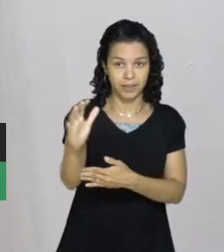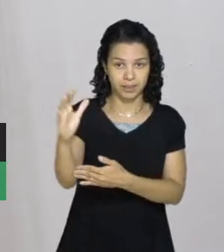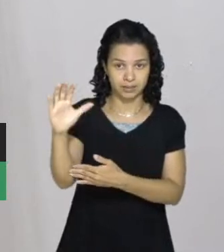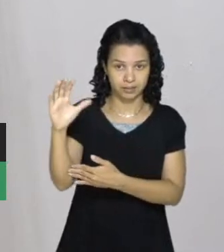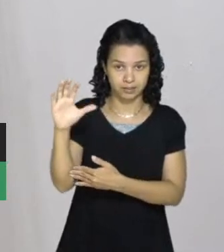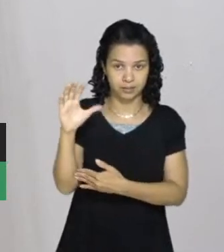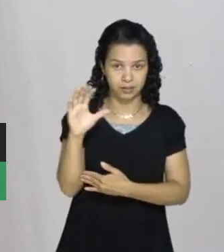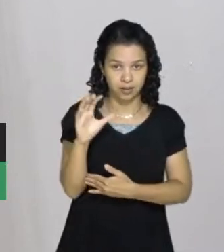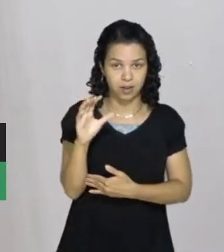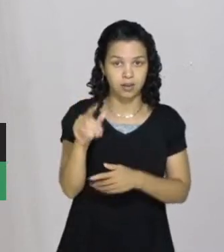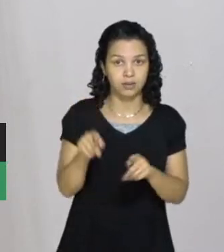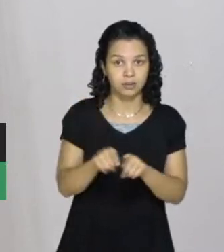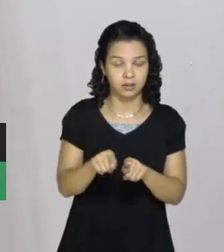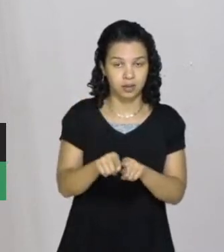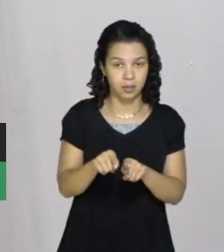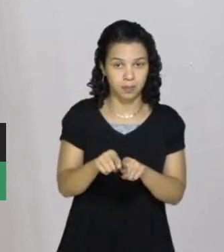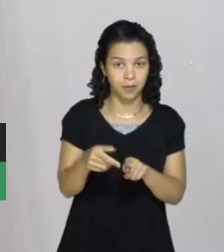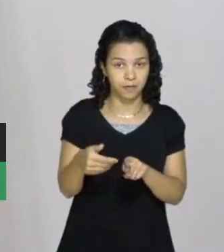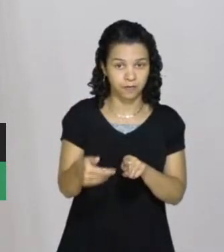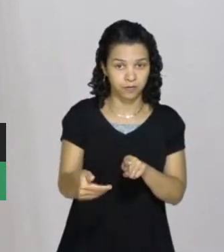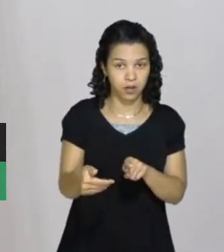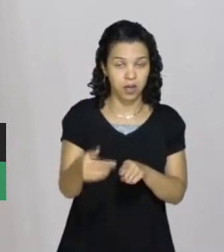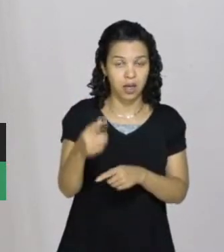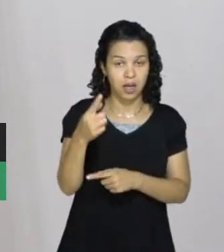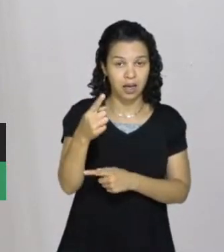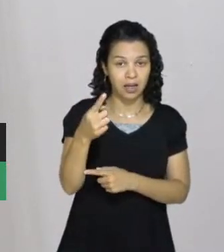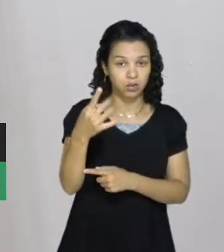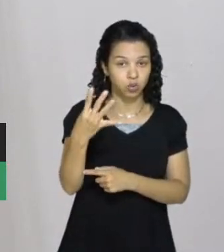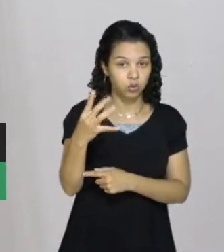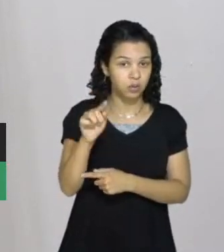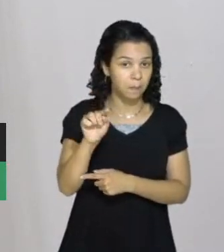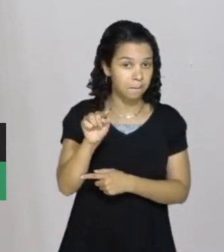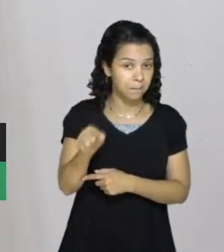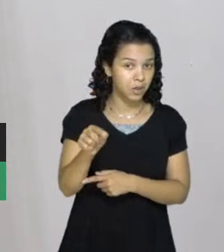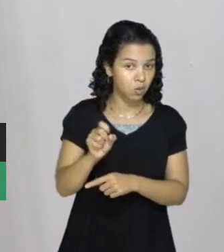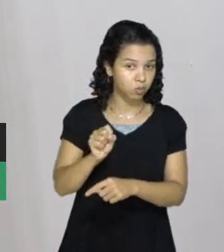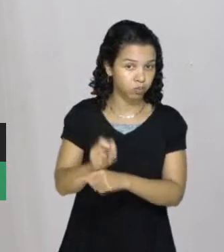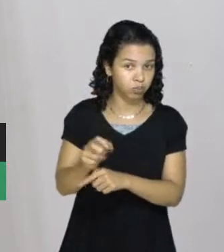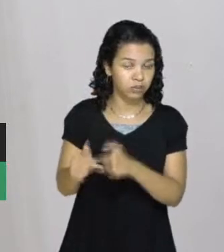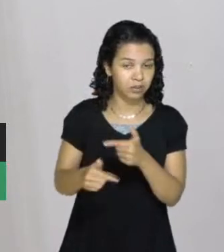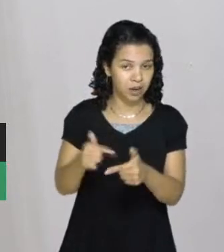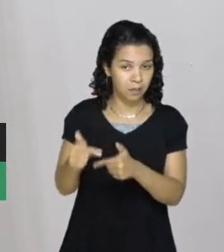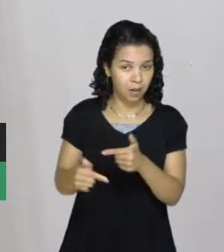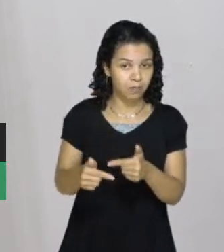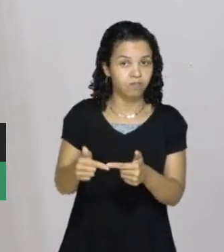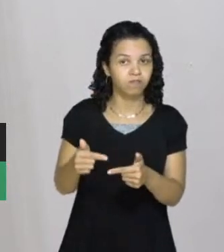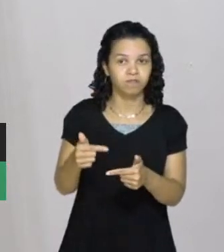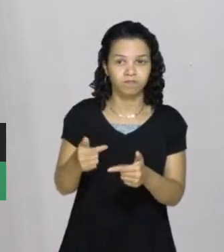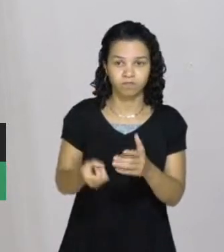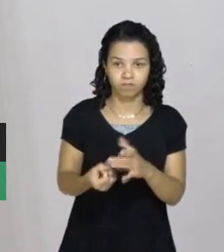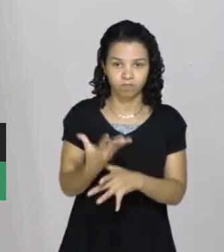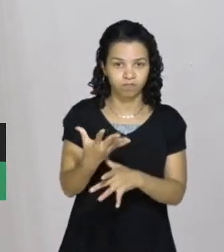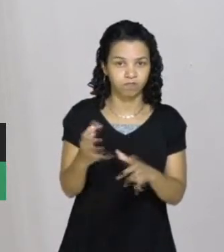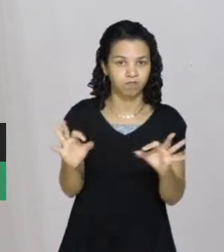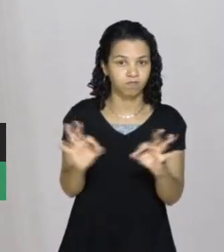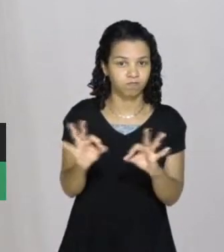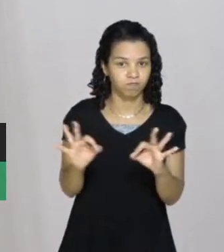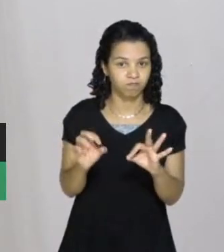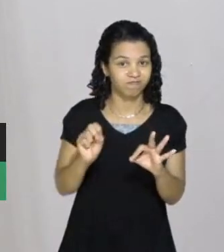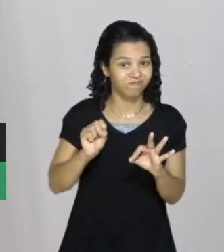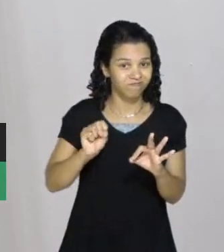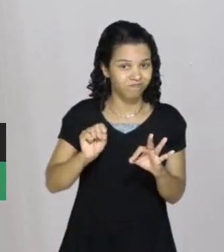14 mil empregos caso não alcance a universalização